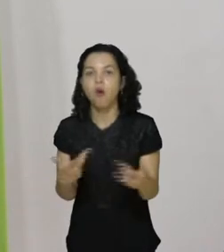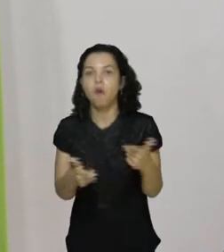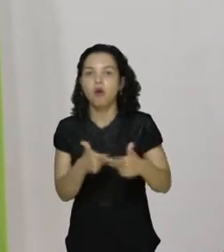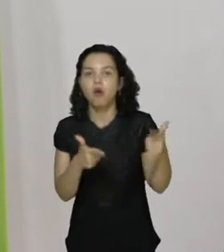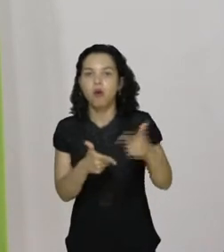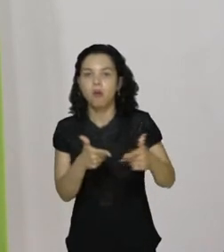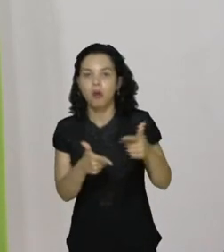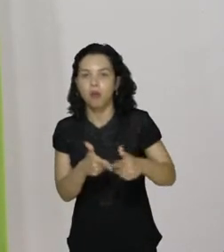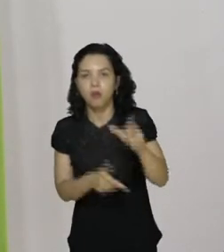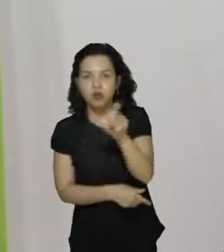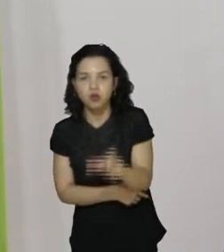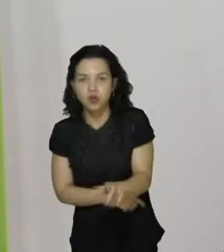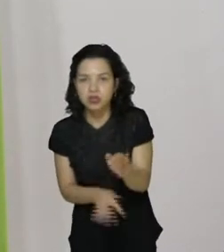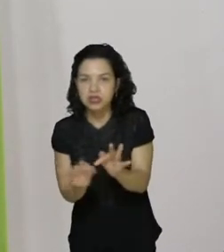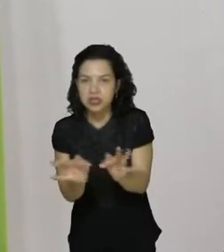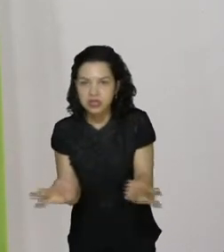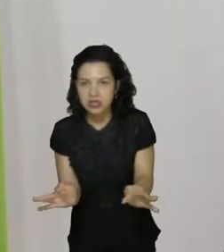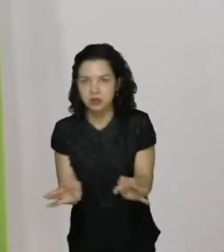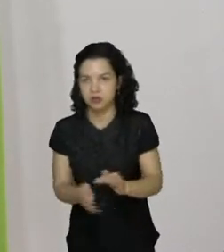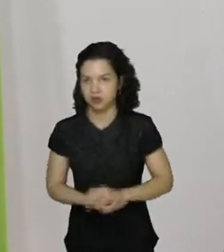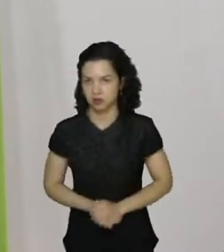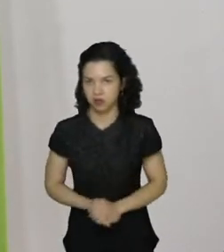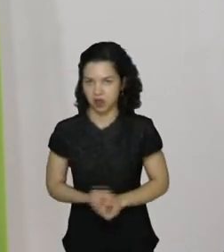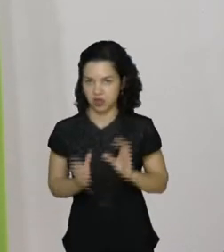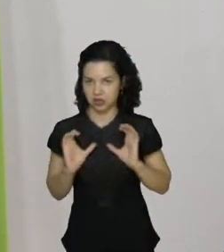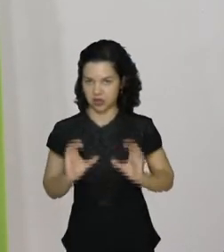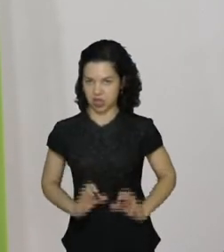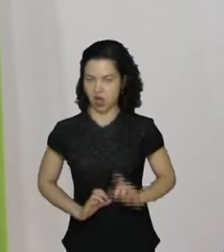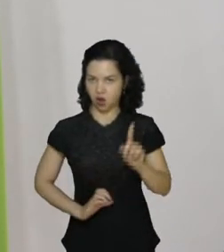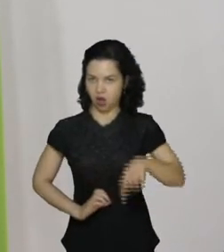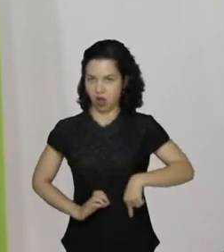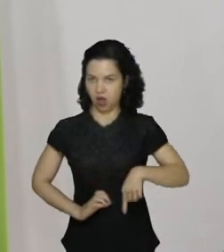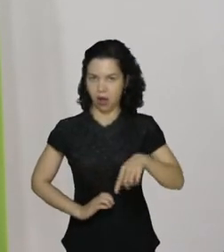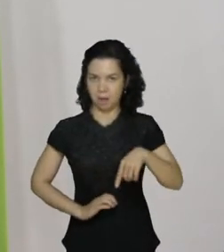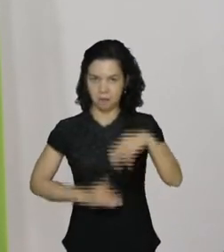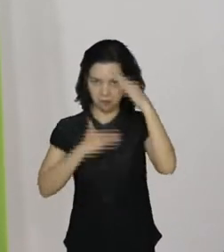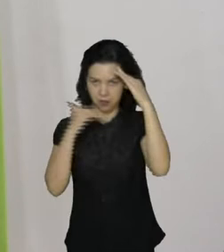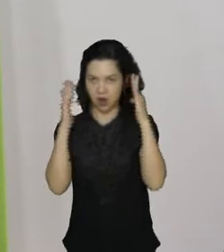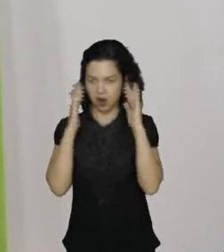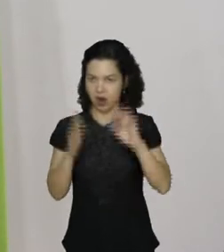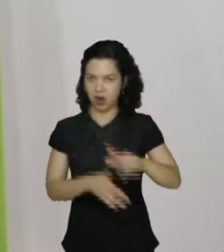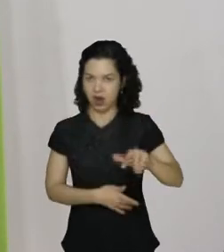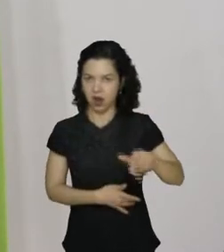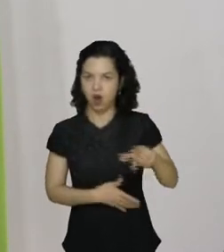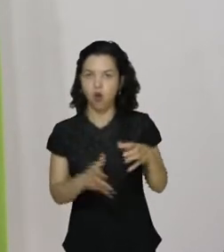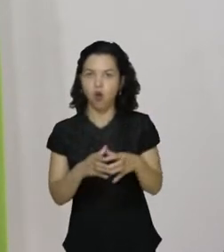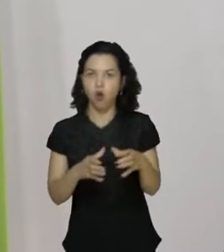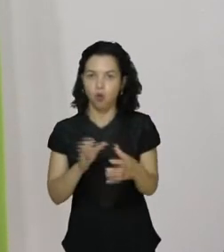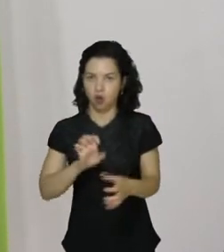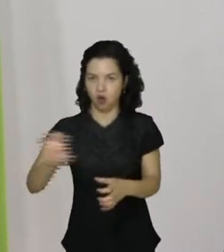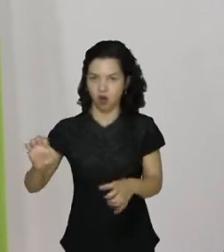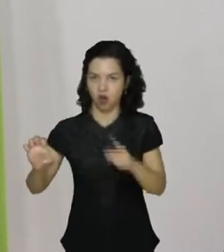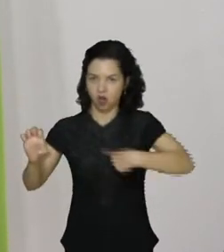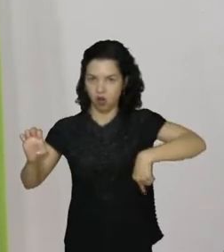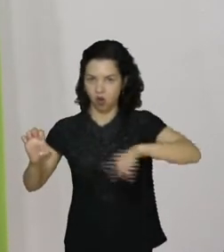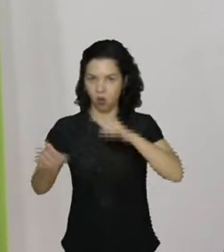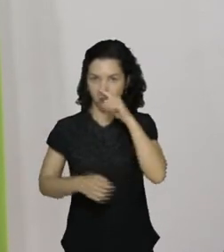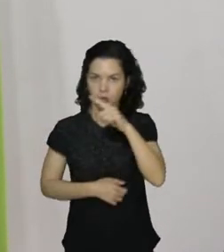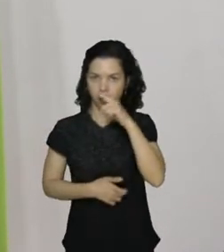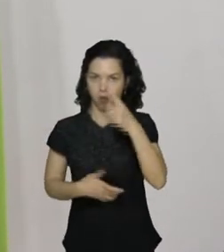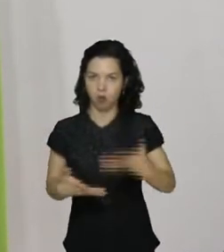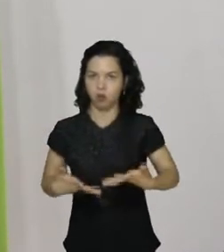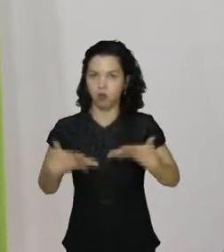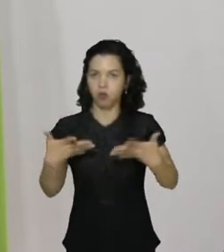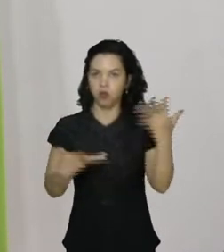gente brega? Só é cidadão quem não é brega? Agora, como é que pode um professor de esquerda querer que todo mundo seja elitista, pomposo,